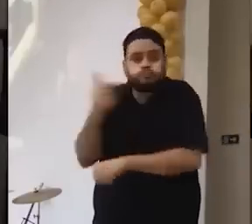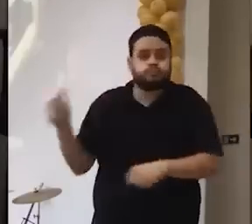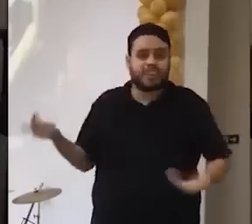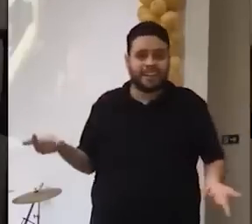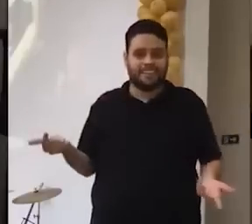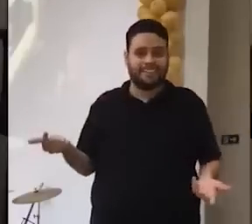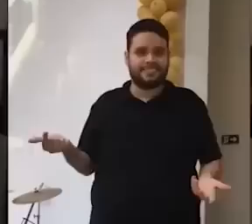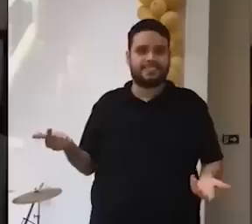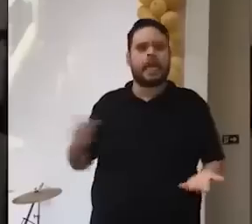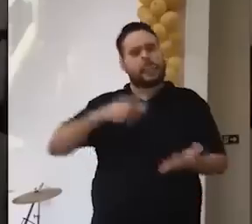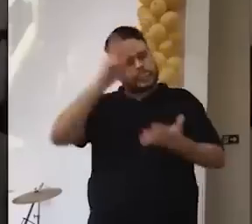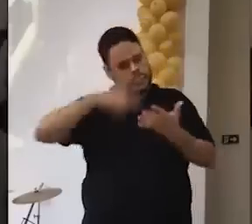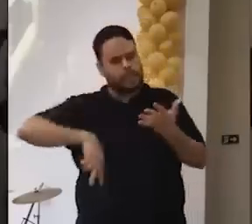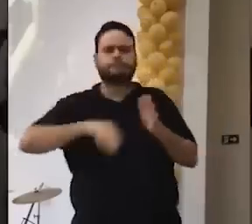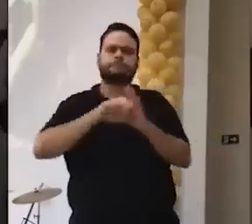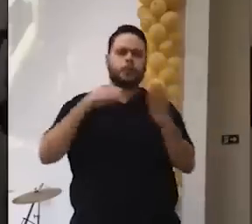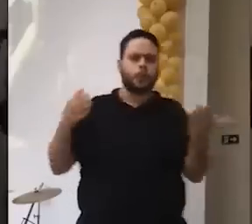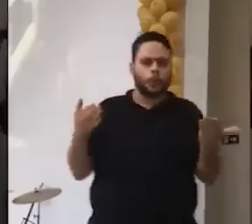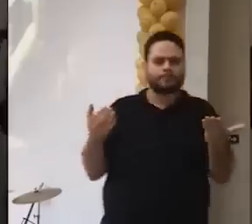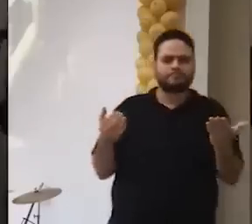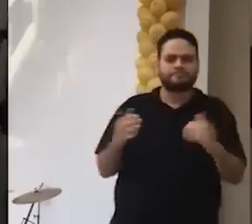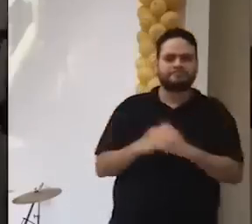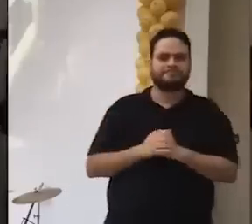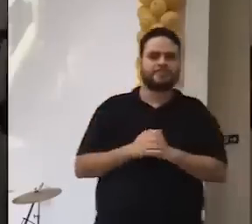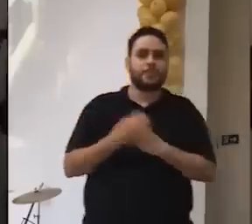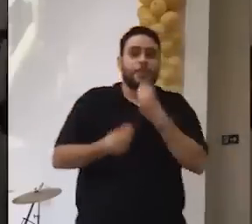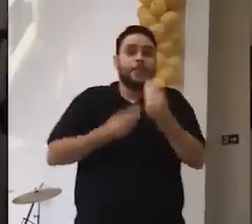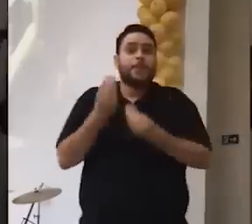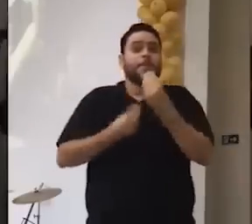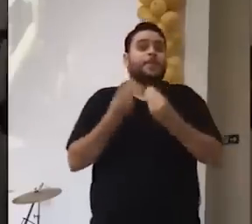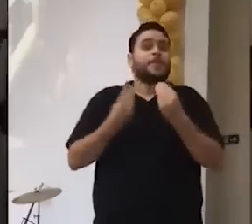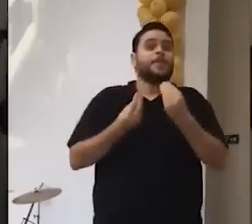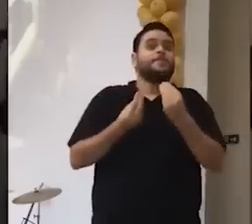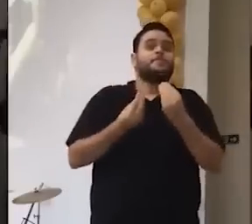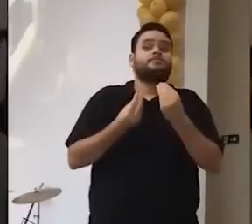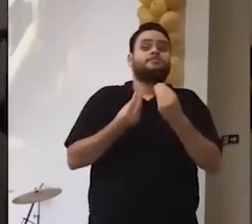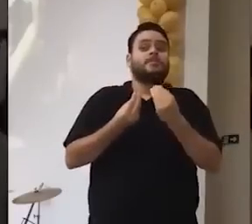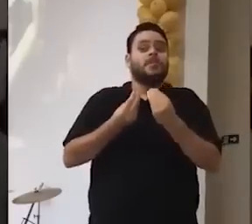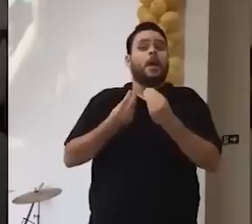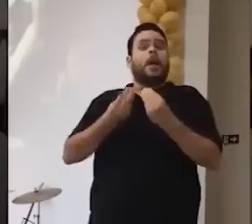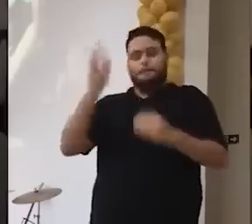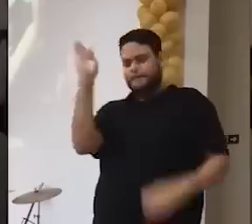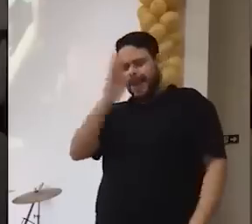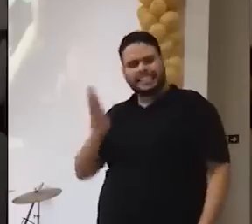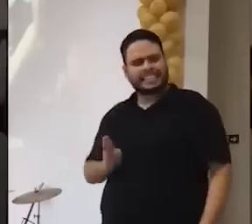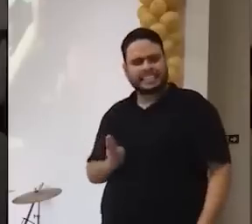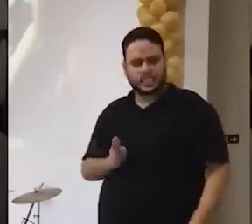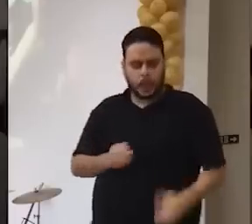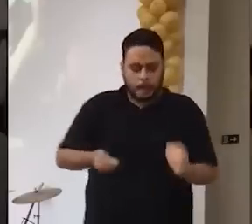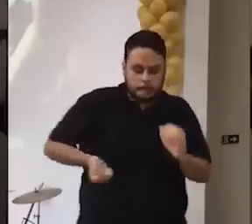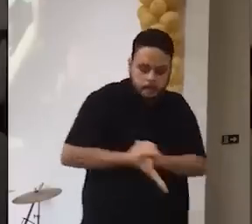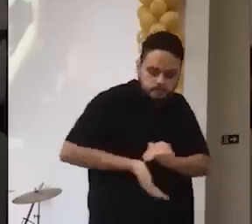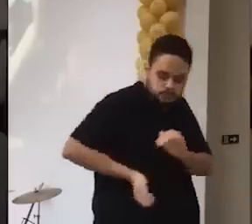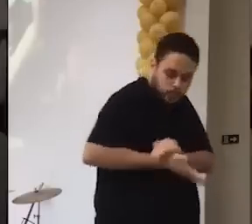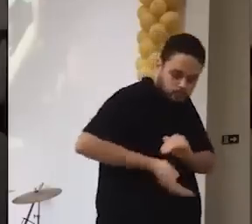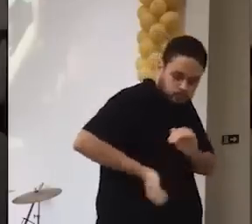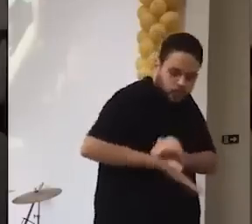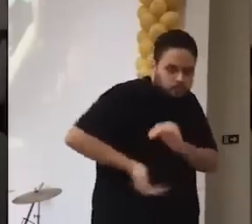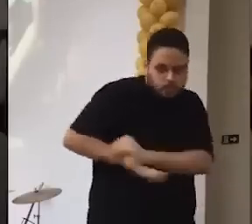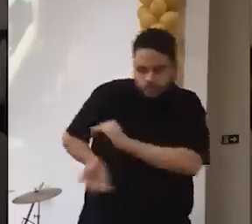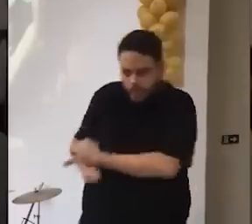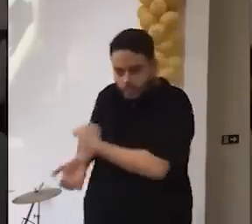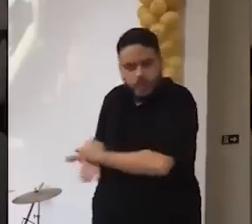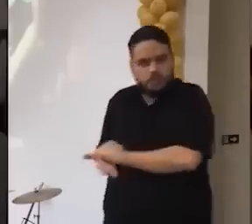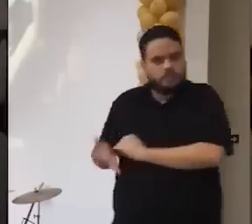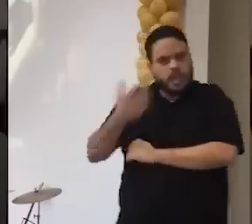Leia as crônicas da corrupção no Brasil, destampadas nos últimos anos. aqueles que